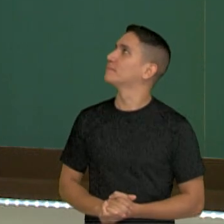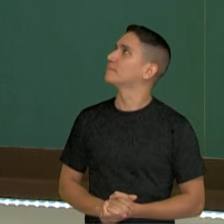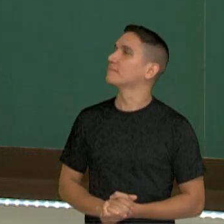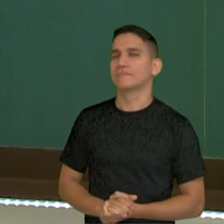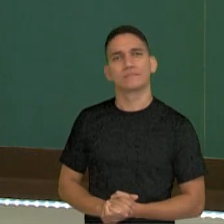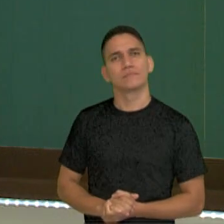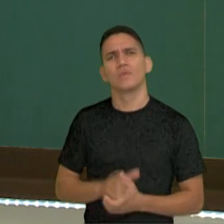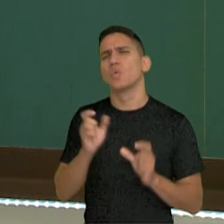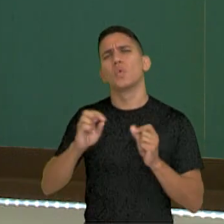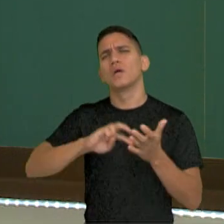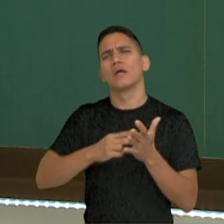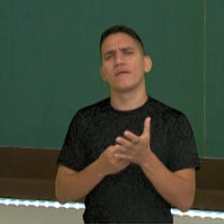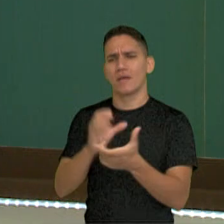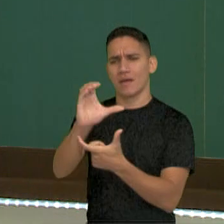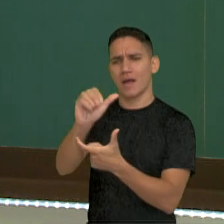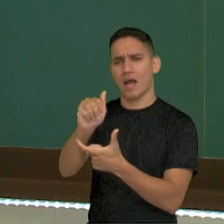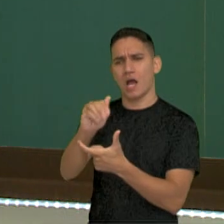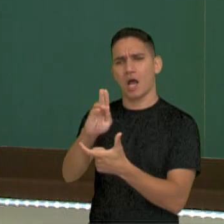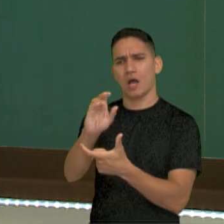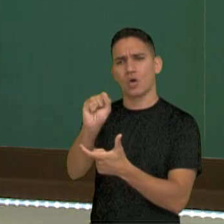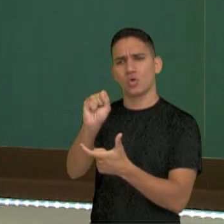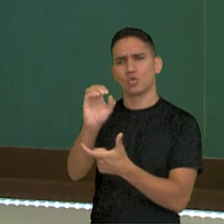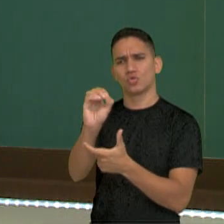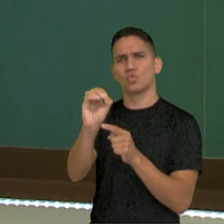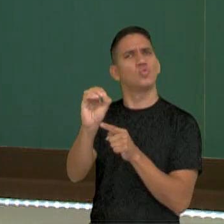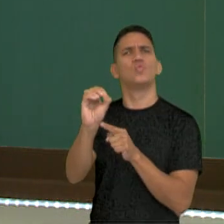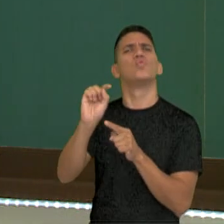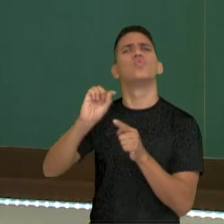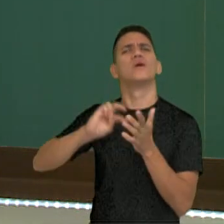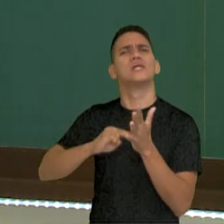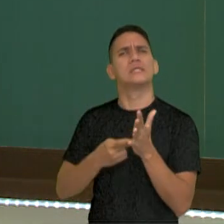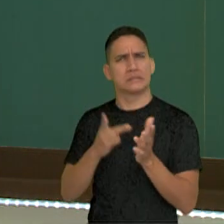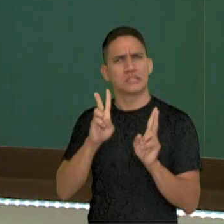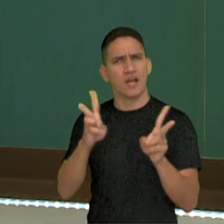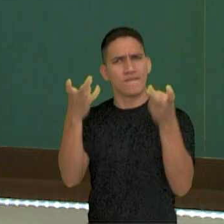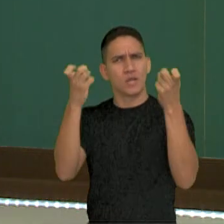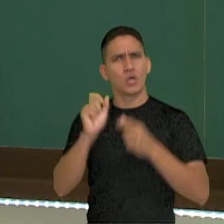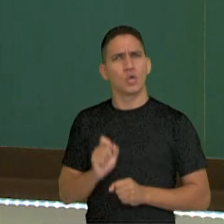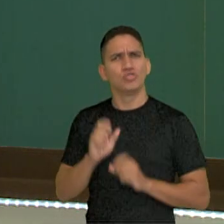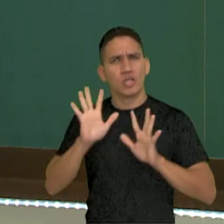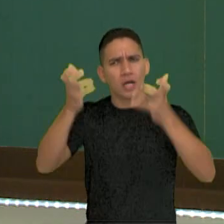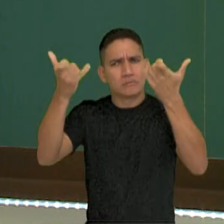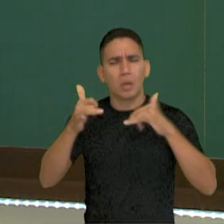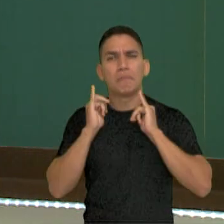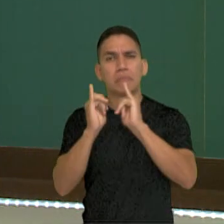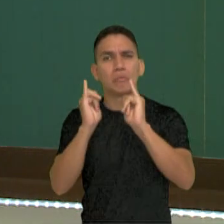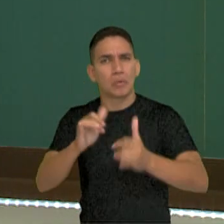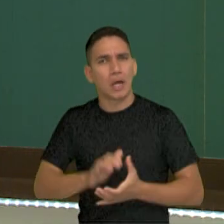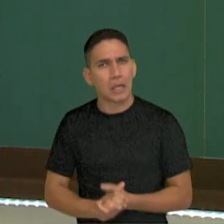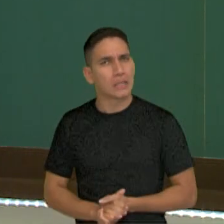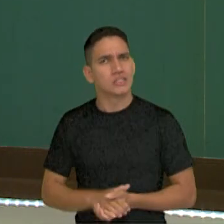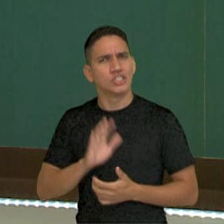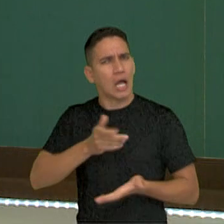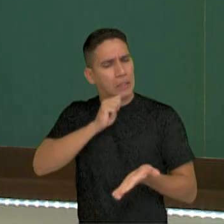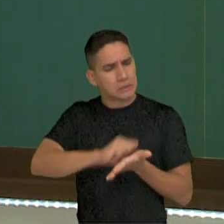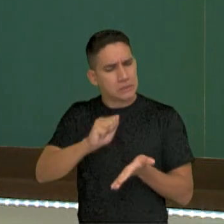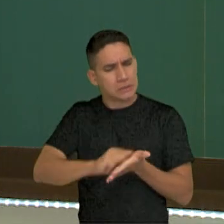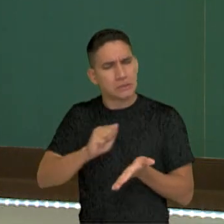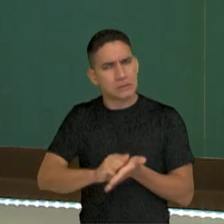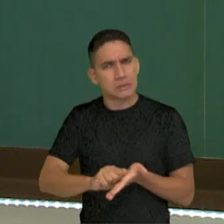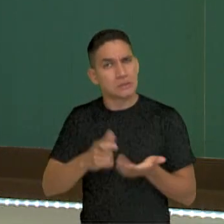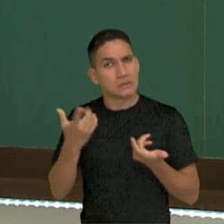O que é um causo? Você já ouviu um causo? Você já contou um causo? Você já escreveu um